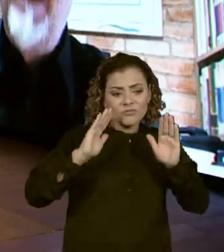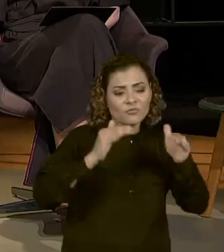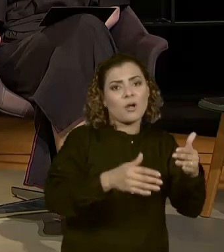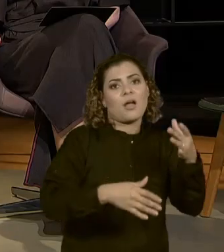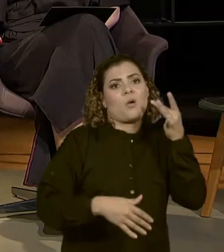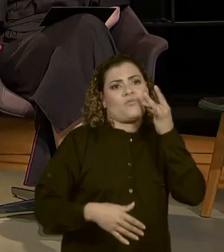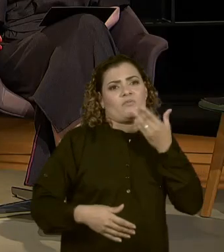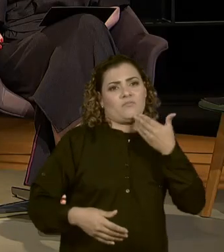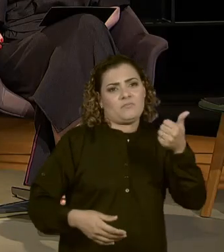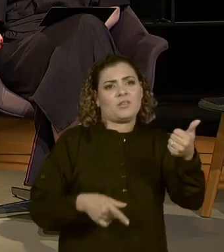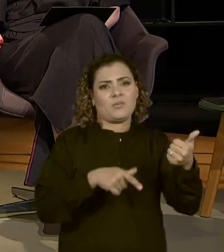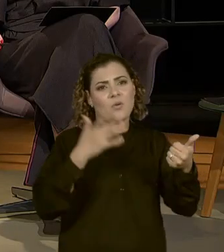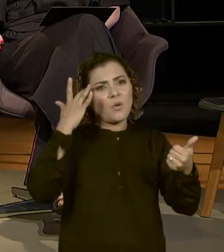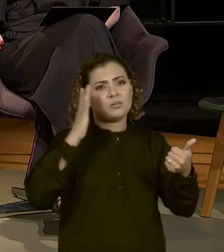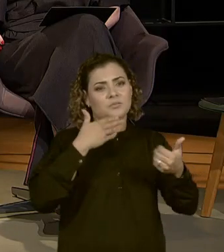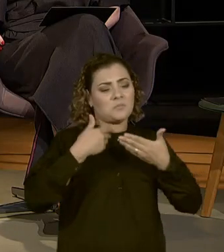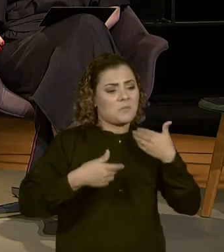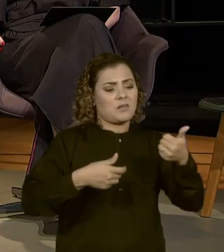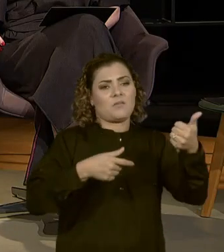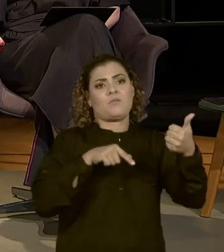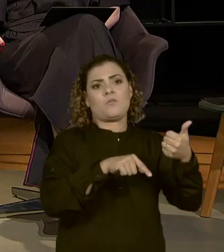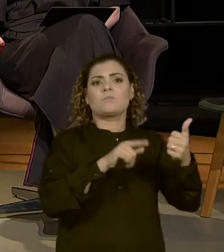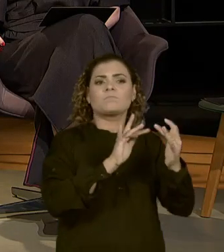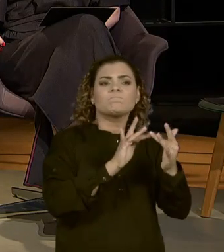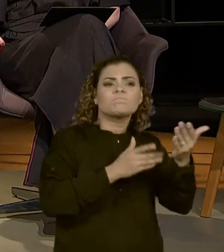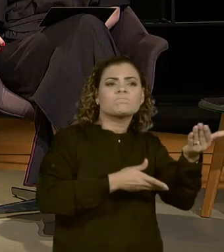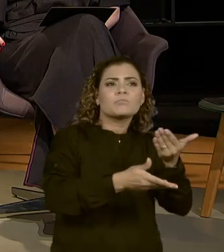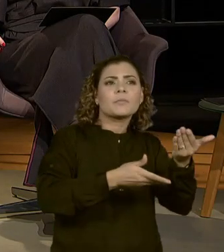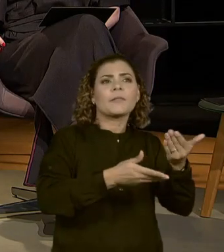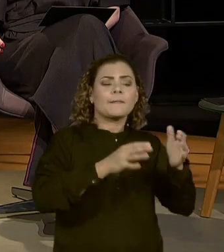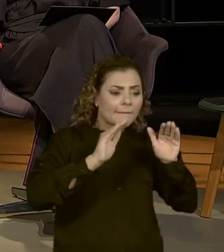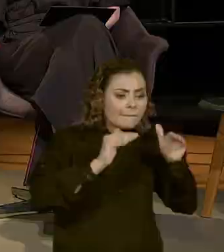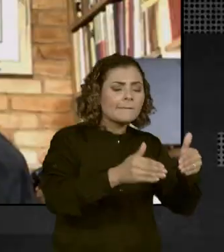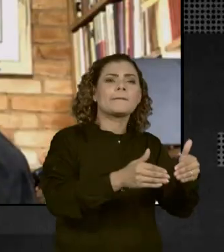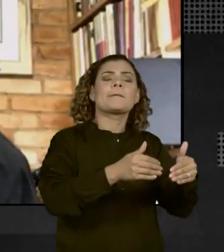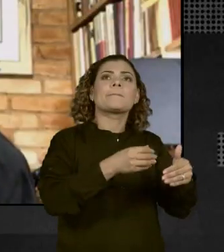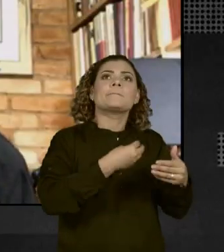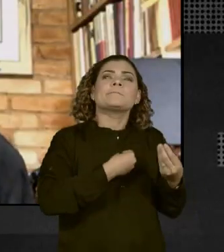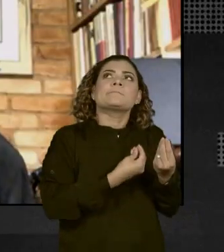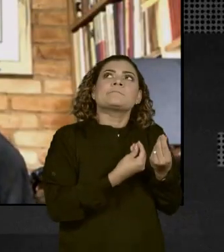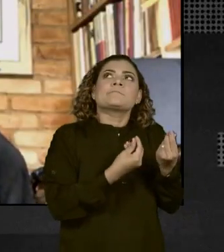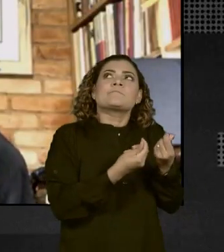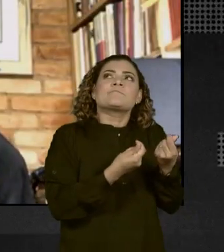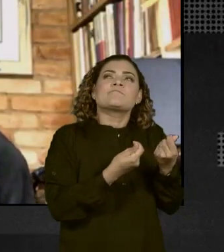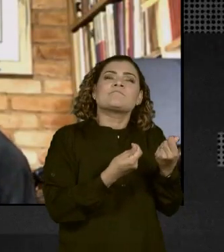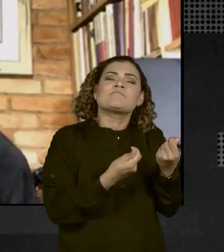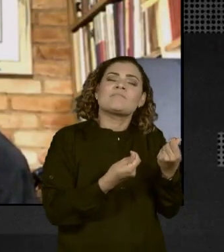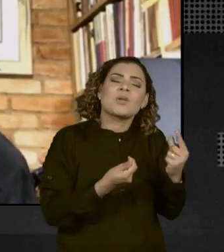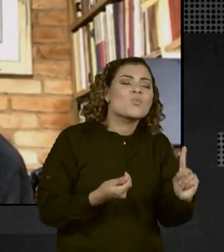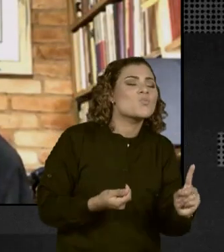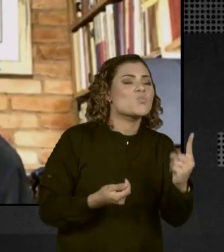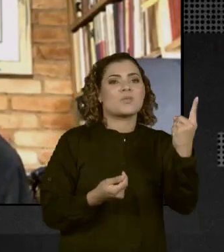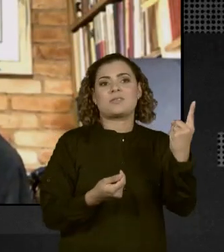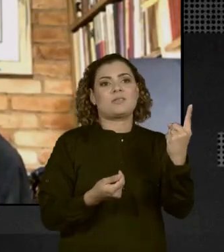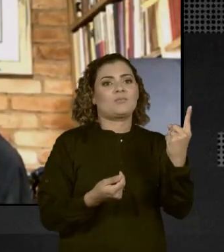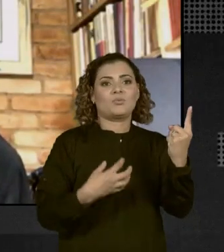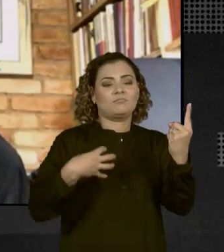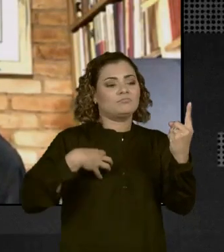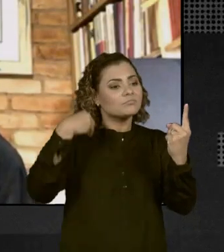distintas, mas, cara, o tempo que me resta, talvez eu queira me dedicar